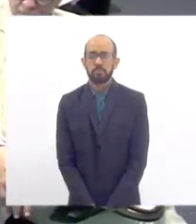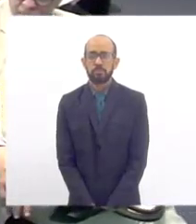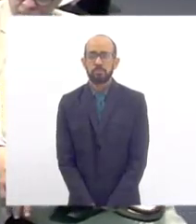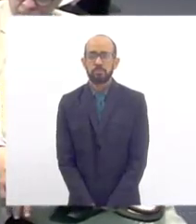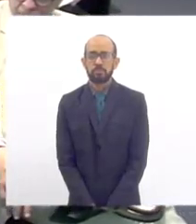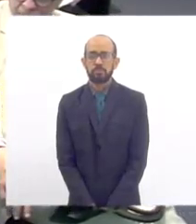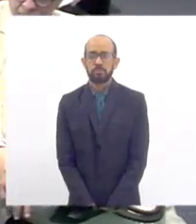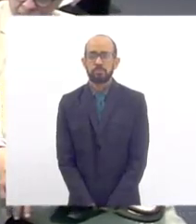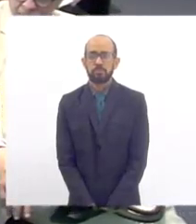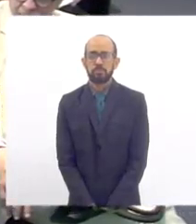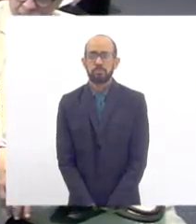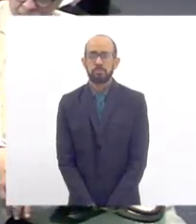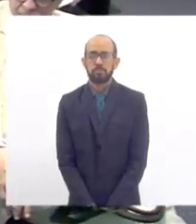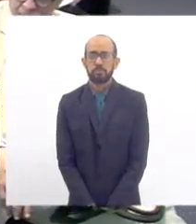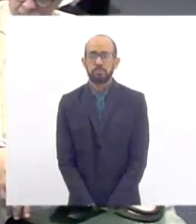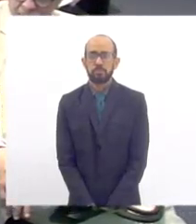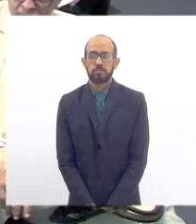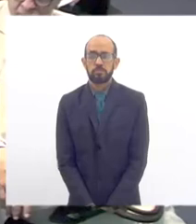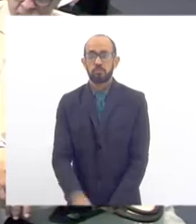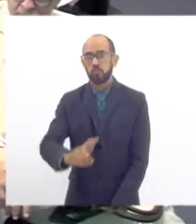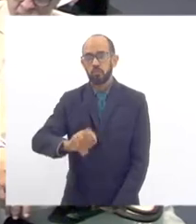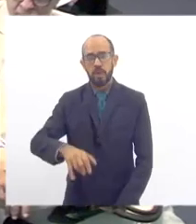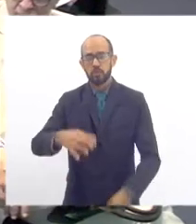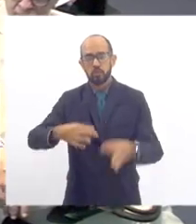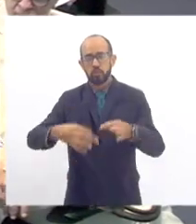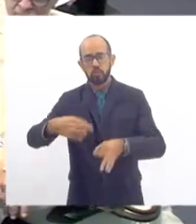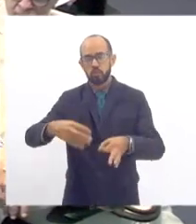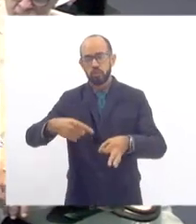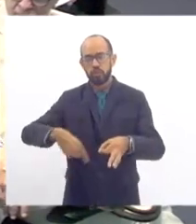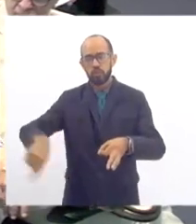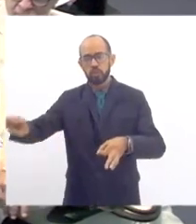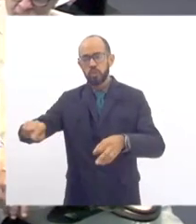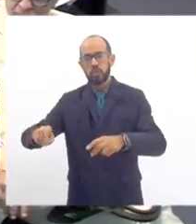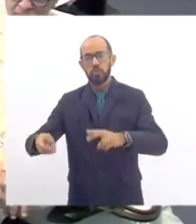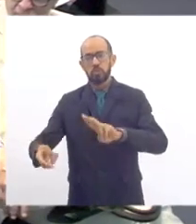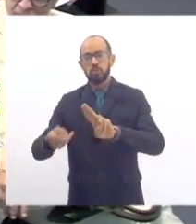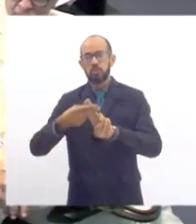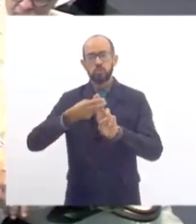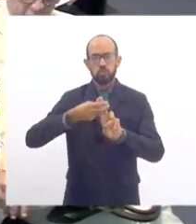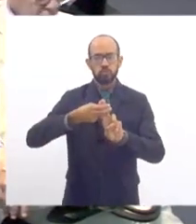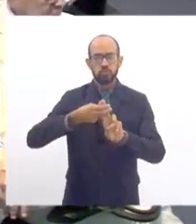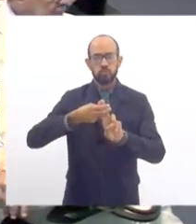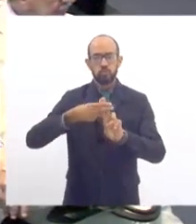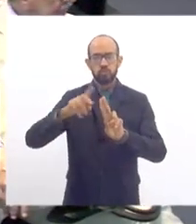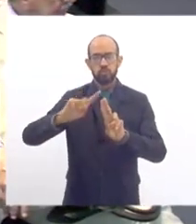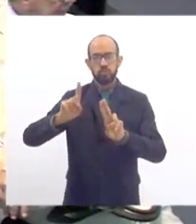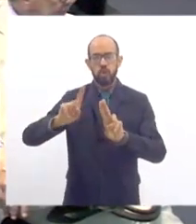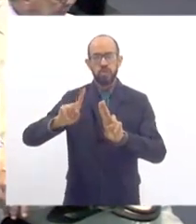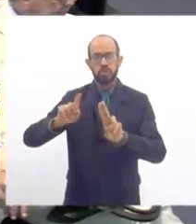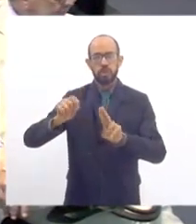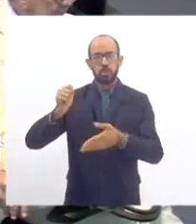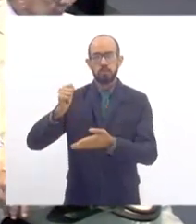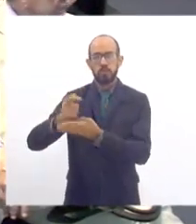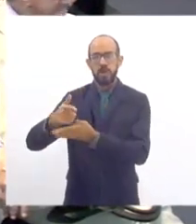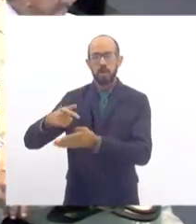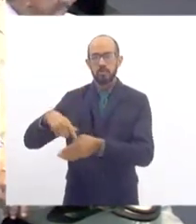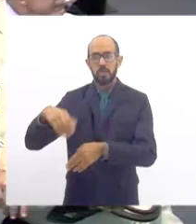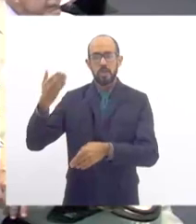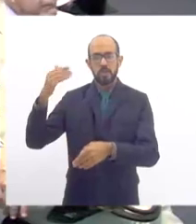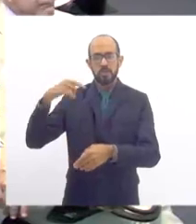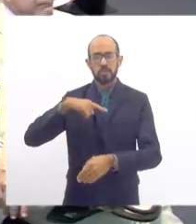na amiga. Não é justo ir para o SUS. Nós não descontamos para o SUS. Nós tínhamos o IESERGE, que era o hospital